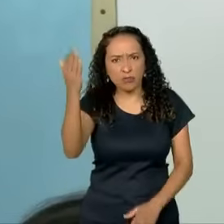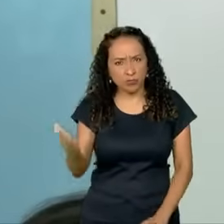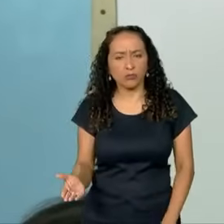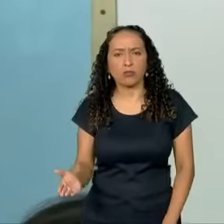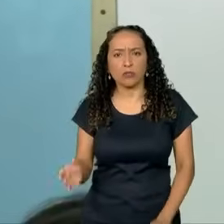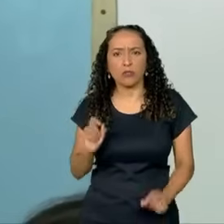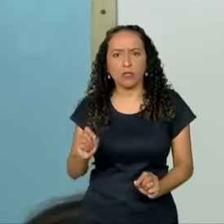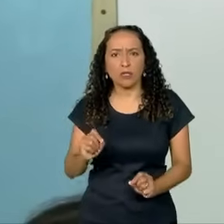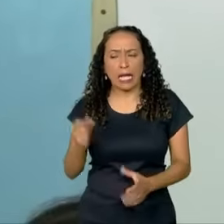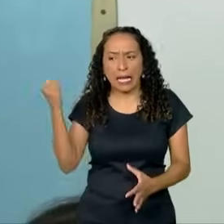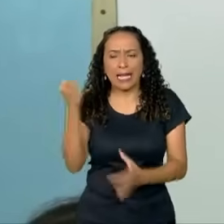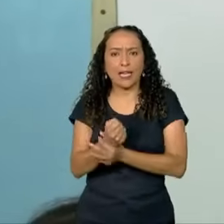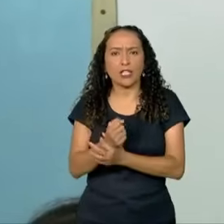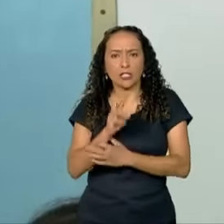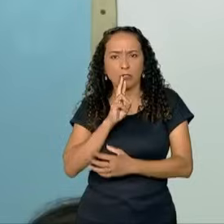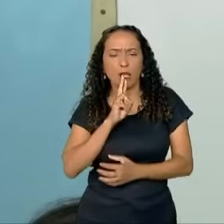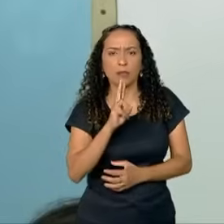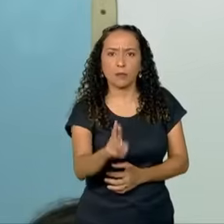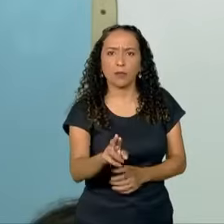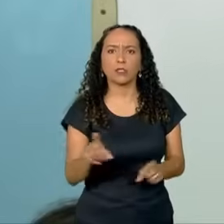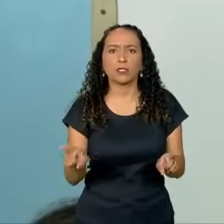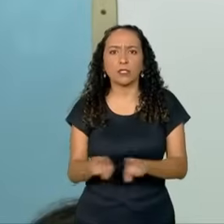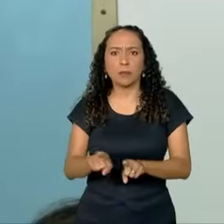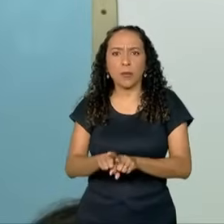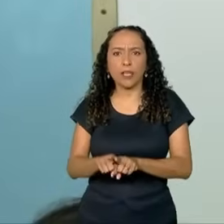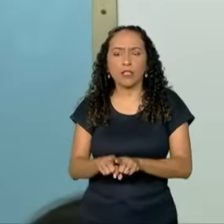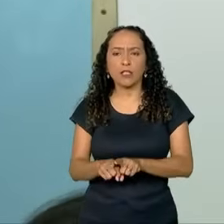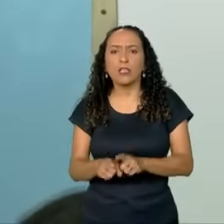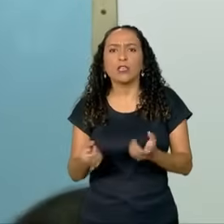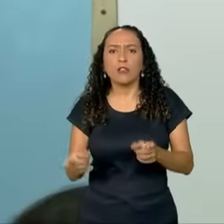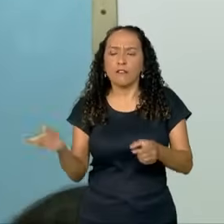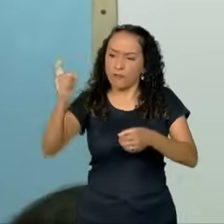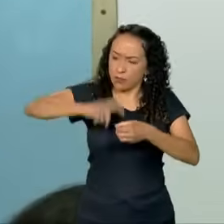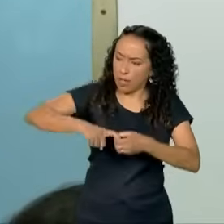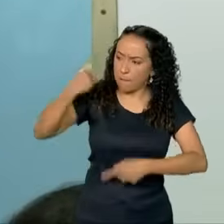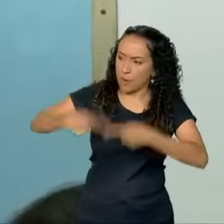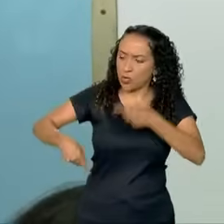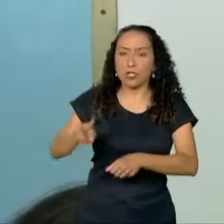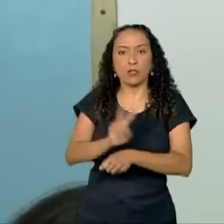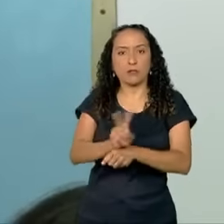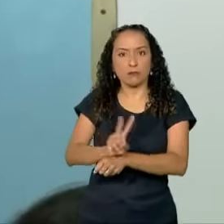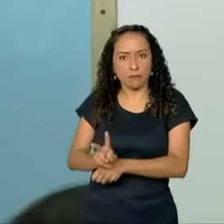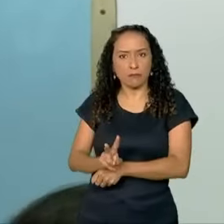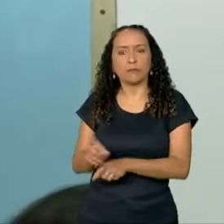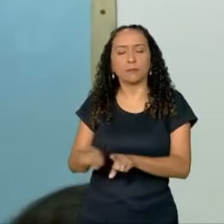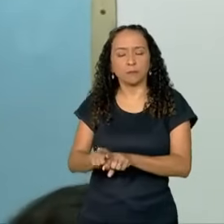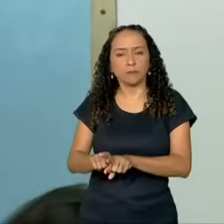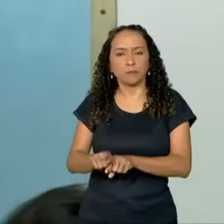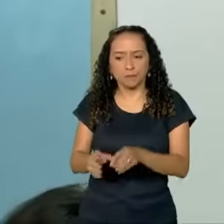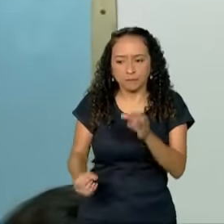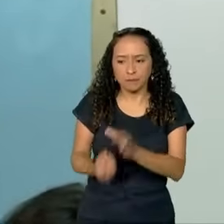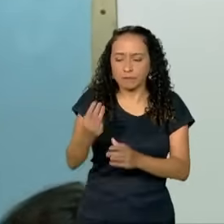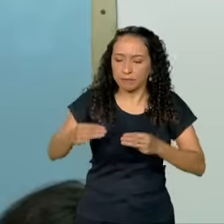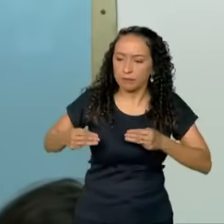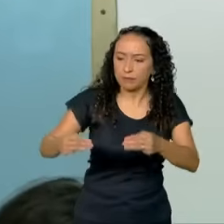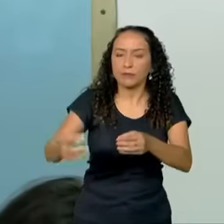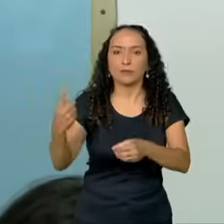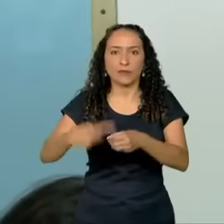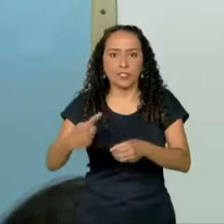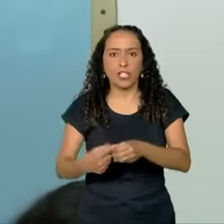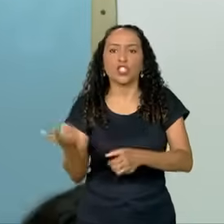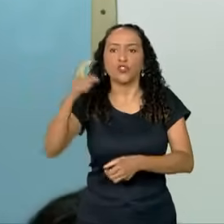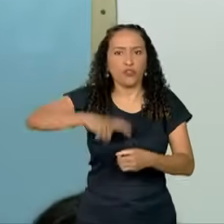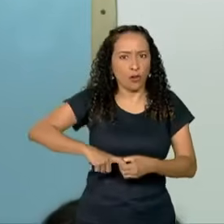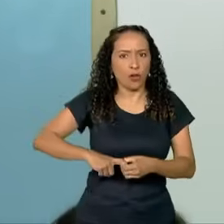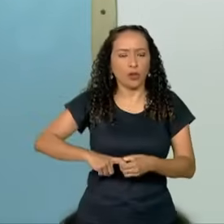de garantir resposta e de retomar a política de prevenção. Criar o Ministério das Cidades de volta